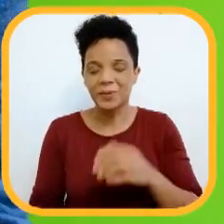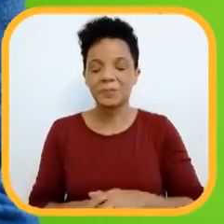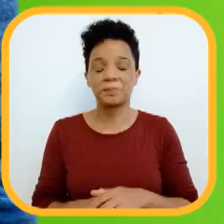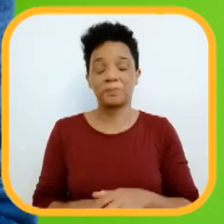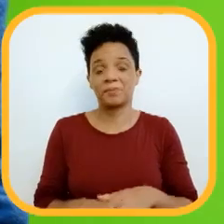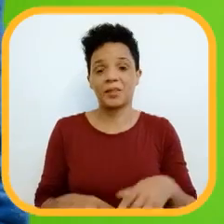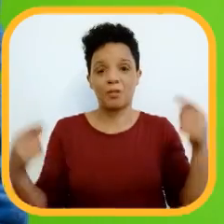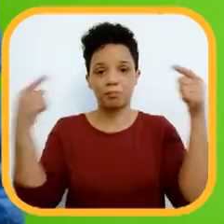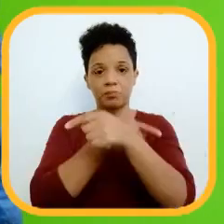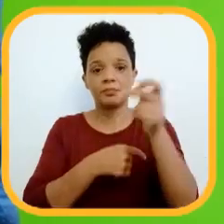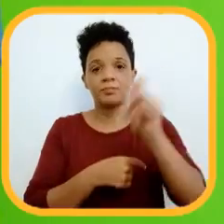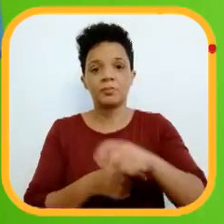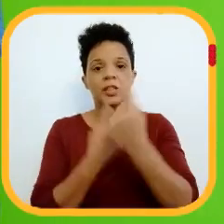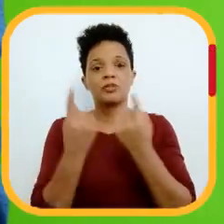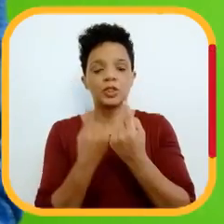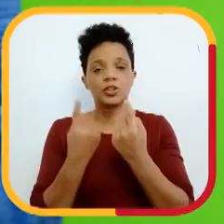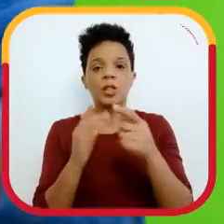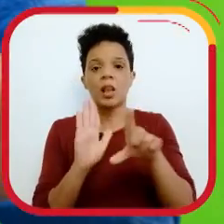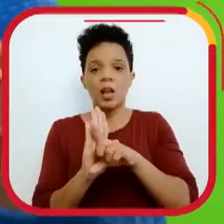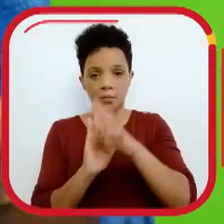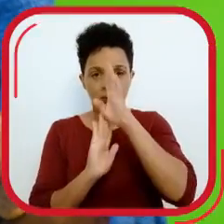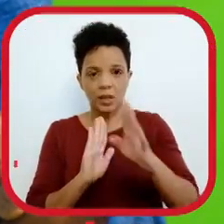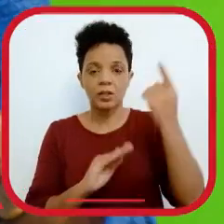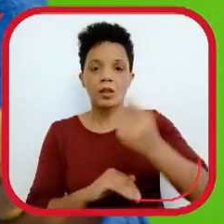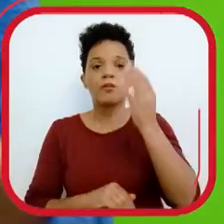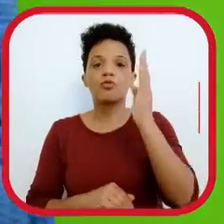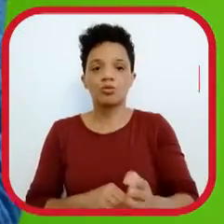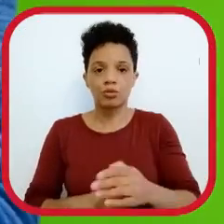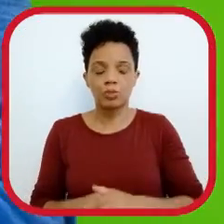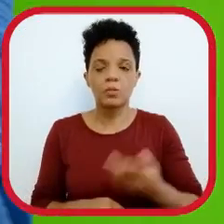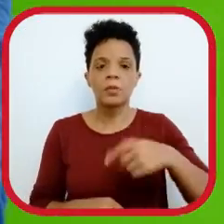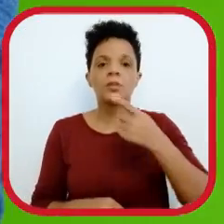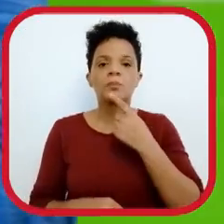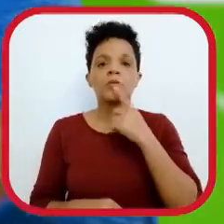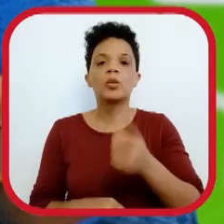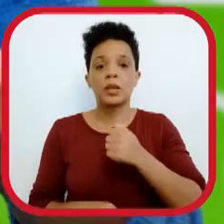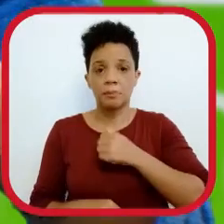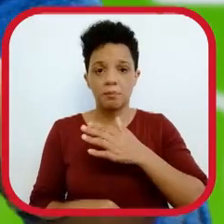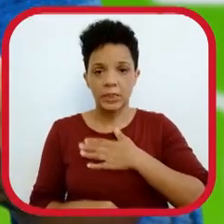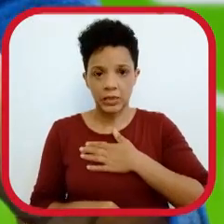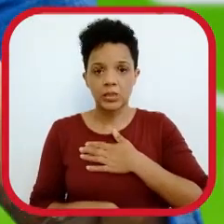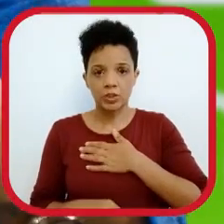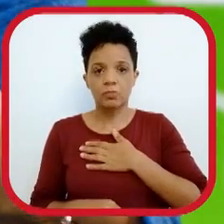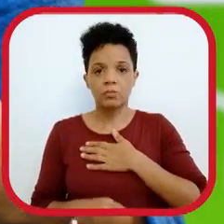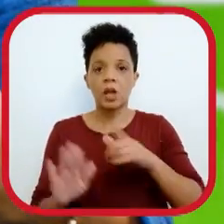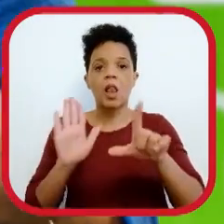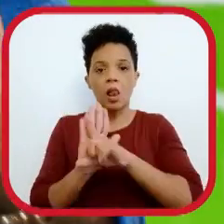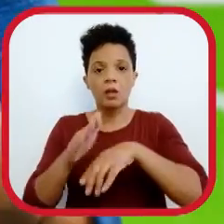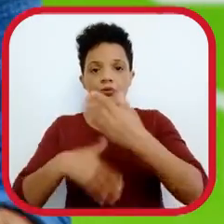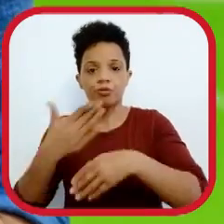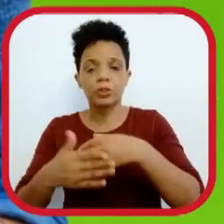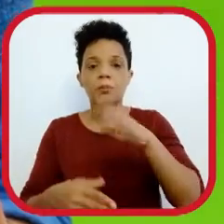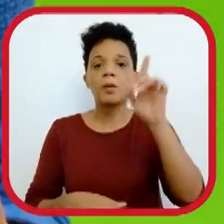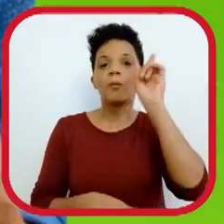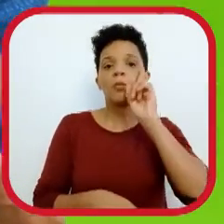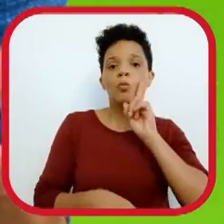giro, do ponto de vista dos efeitos perversos, às vezes, da aplicação das leis que deveriam ser justas. Chegámos à conclusão que as empresas